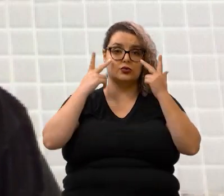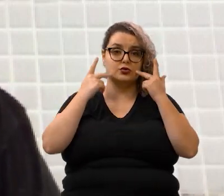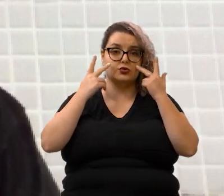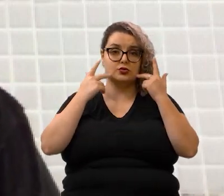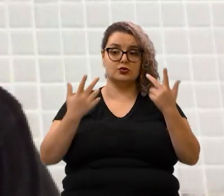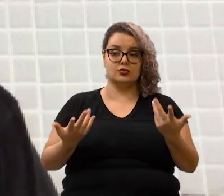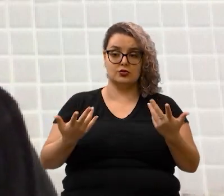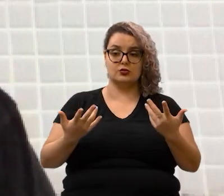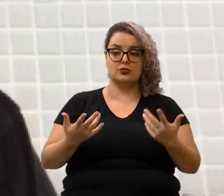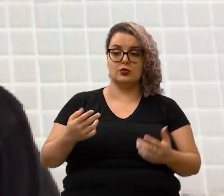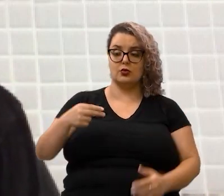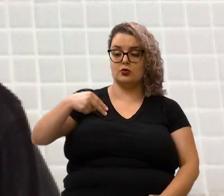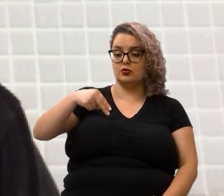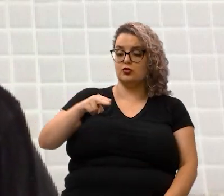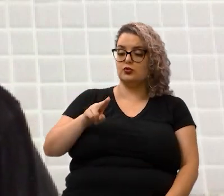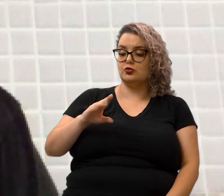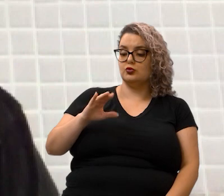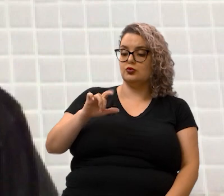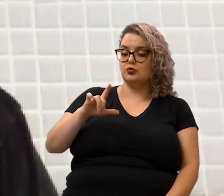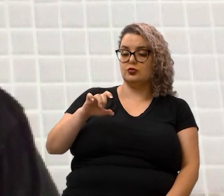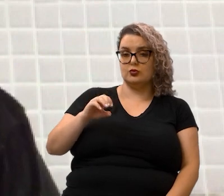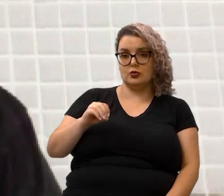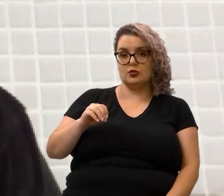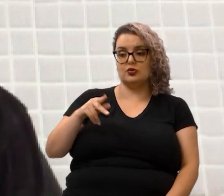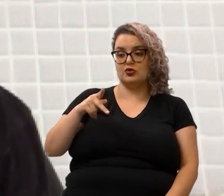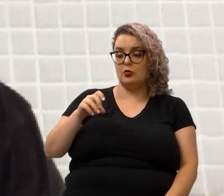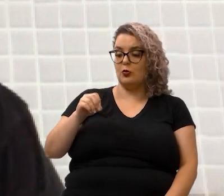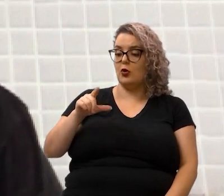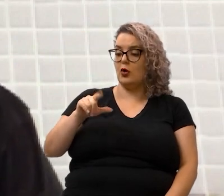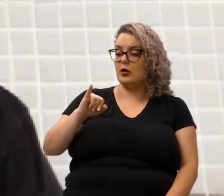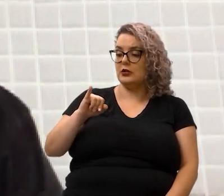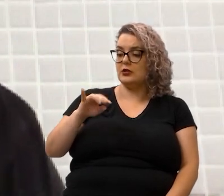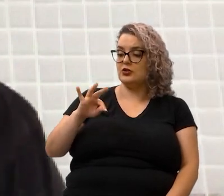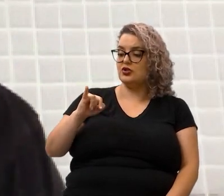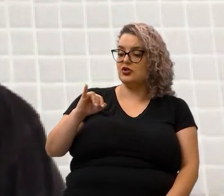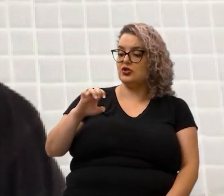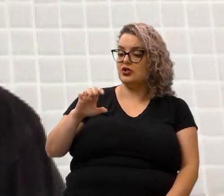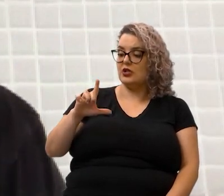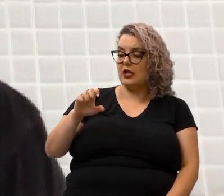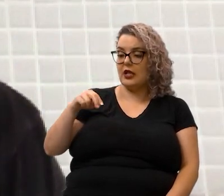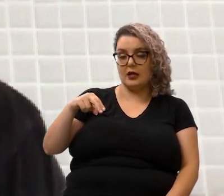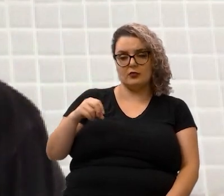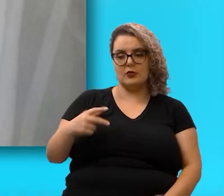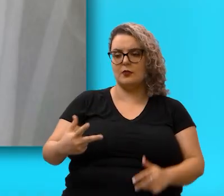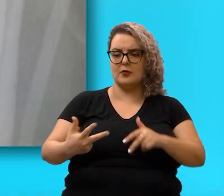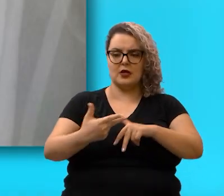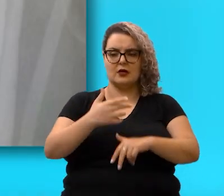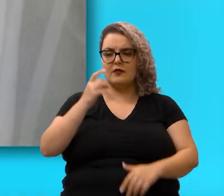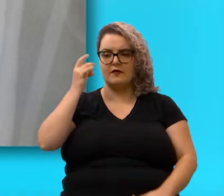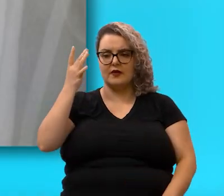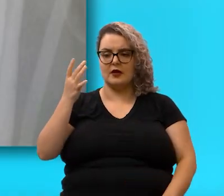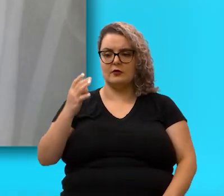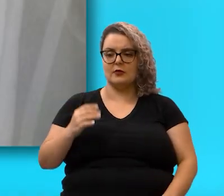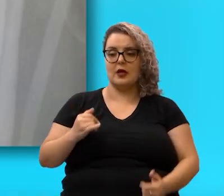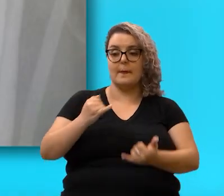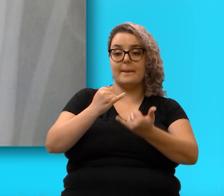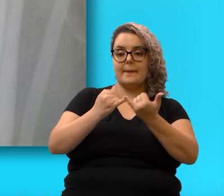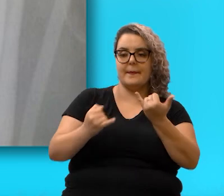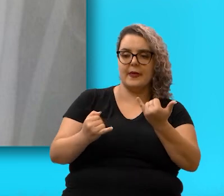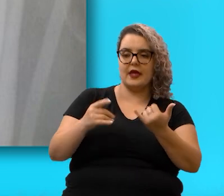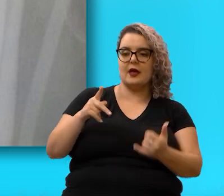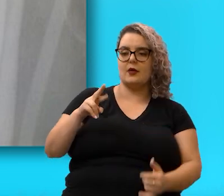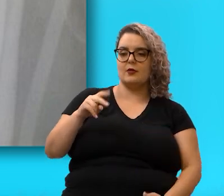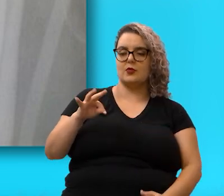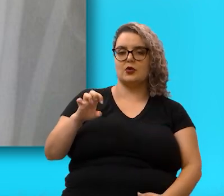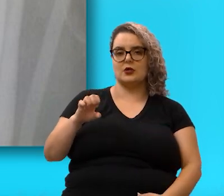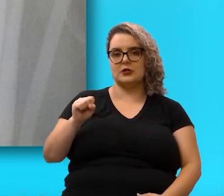vai um núcleo de polietileno, e é uma cirurgia muito fácil. E, na realidade, é uma meia prótese, é uma